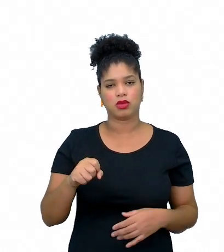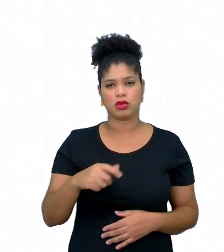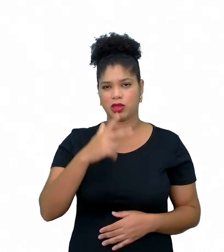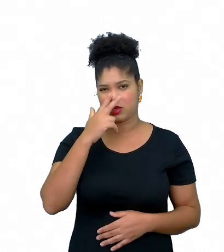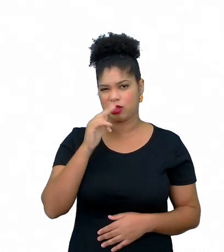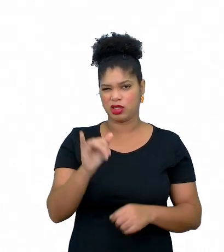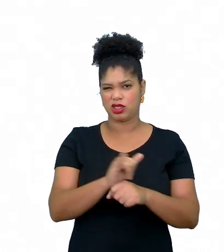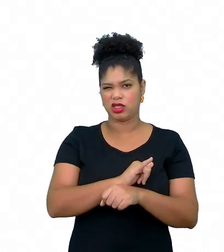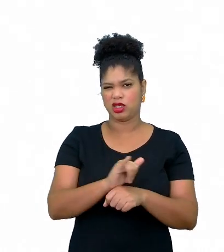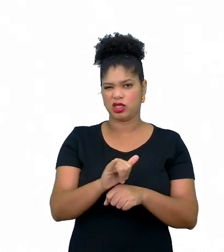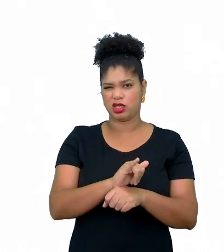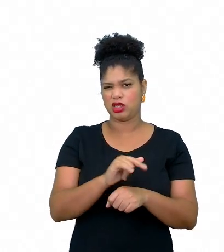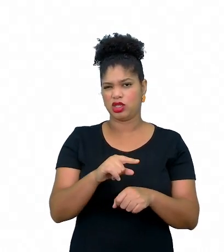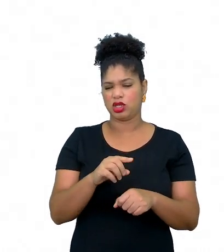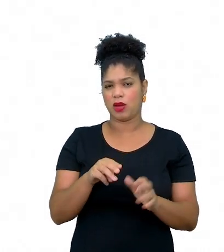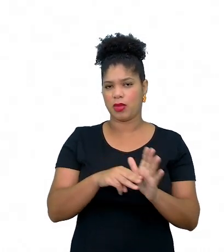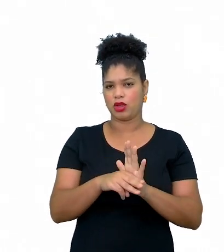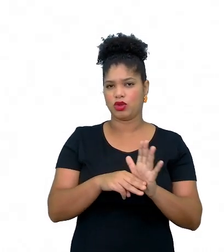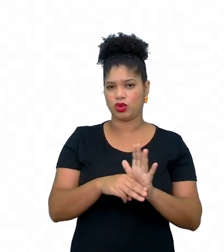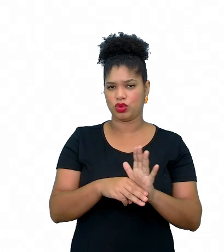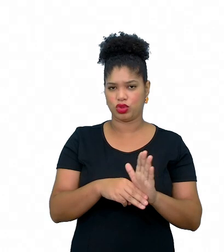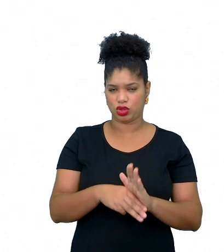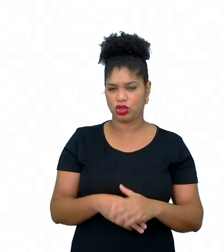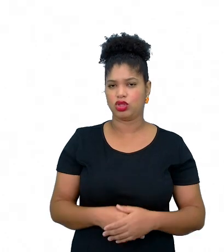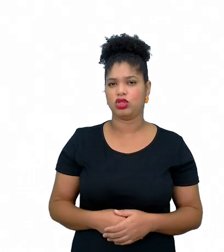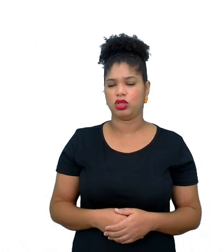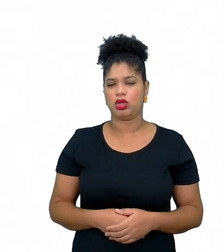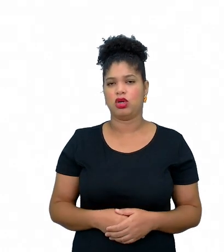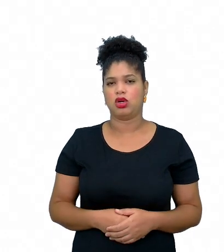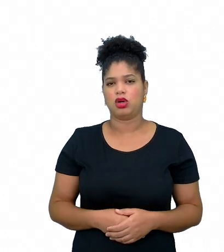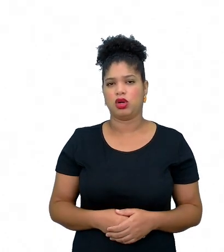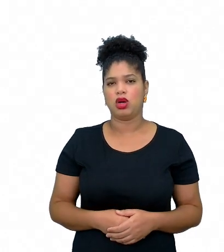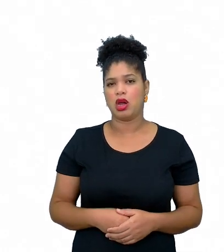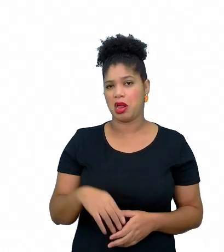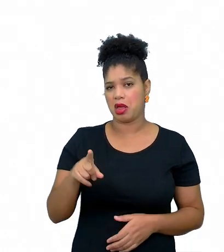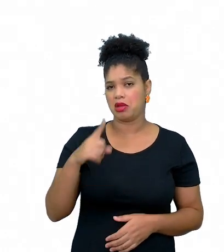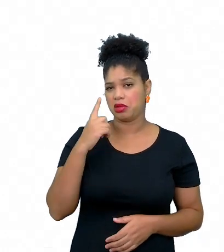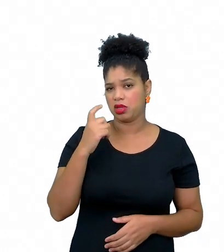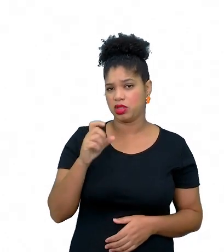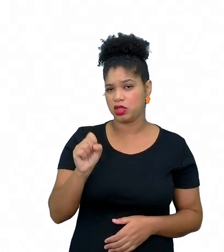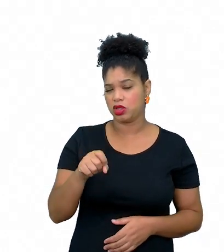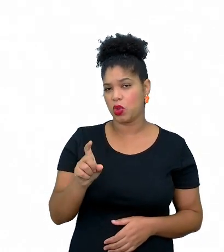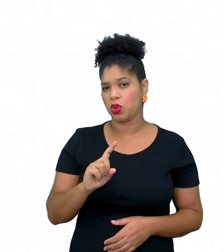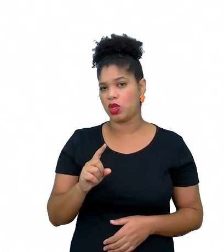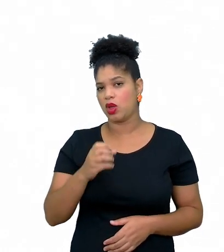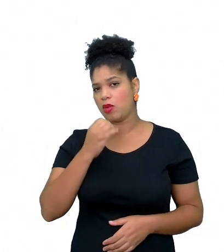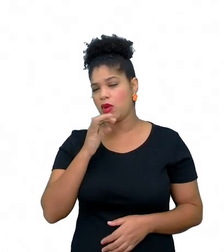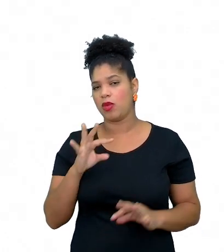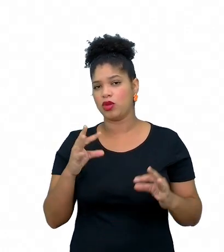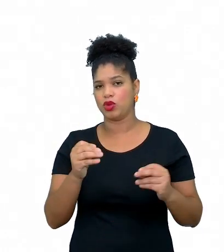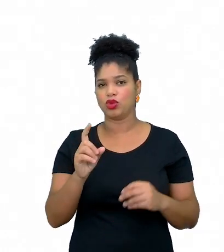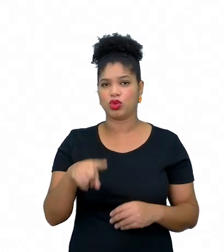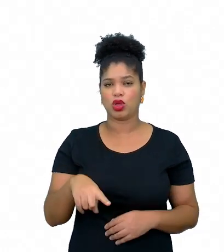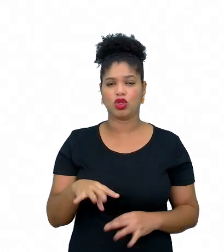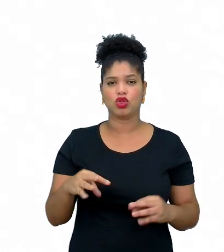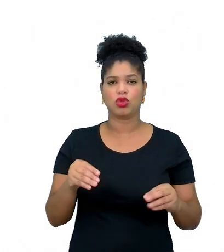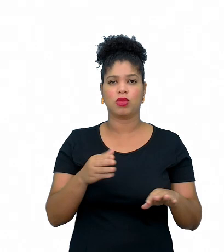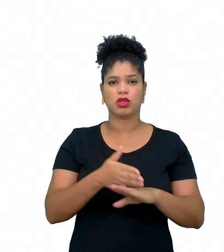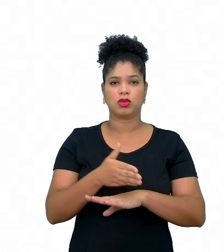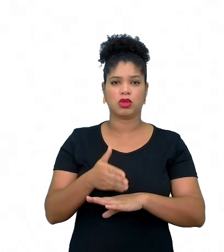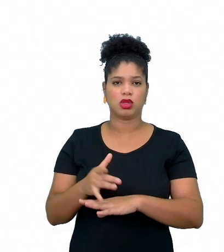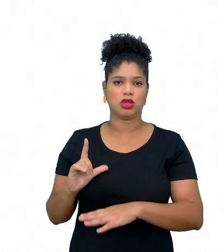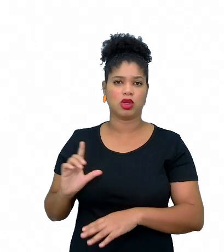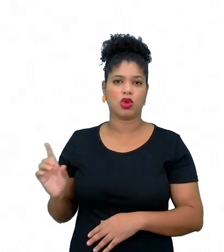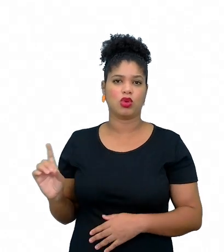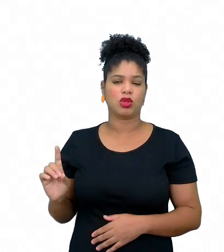que a estratégia, será que a metodologia foi interessante? Será que ela foi boa para todos? Todos participaram?